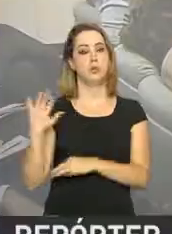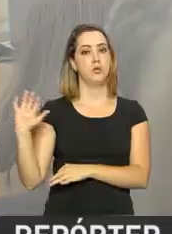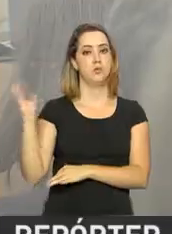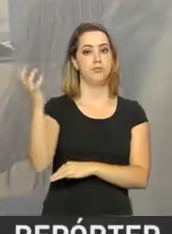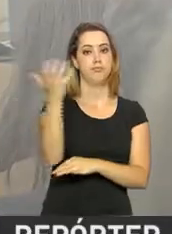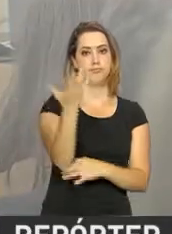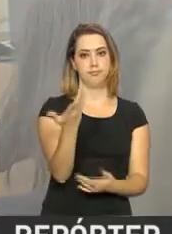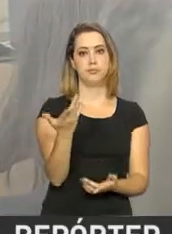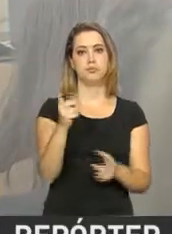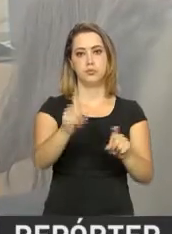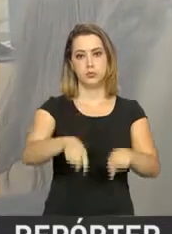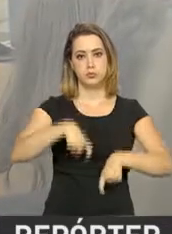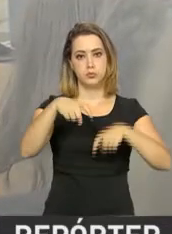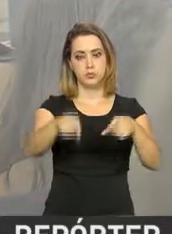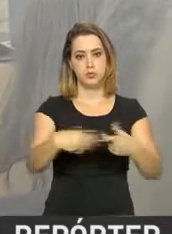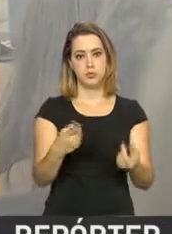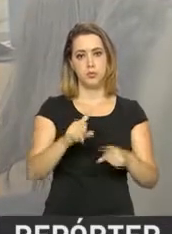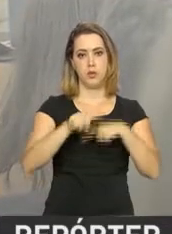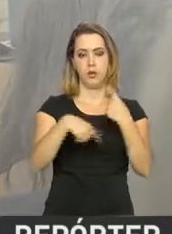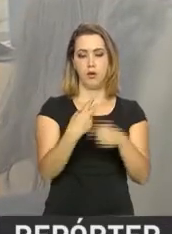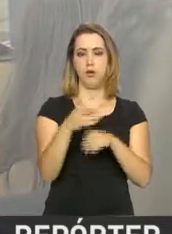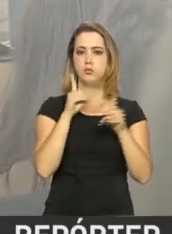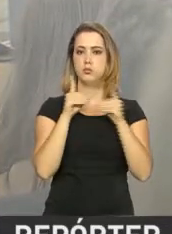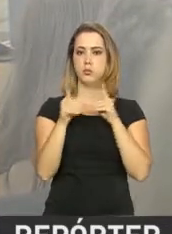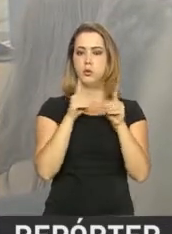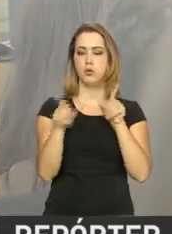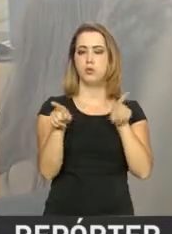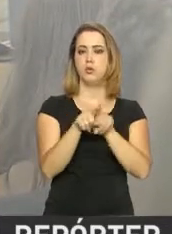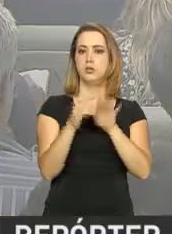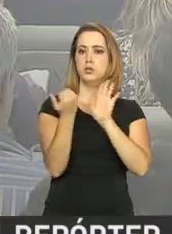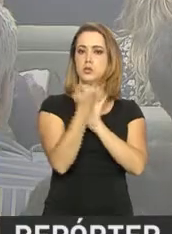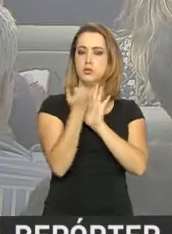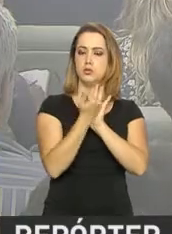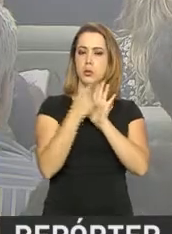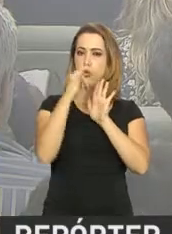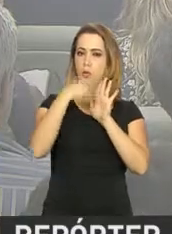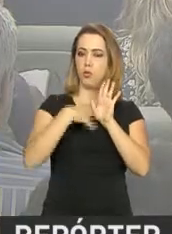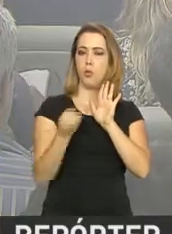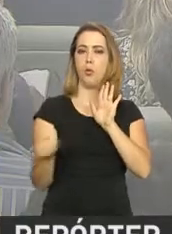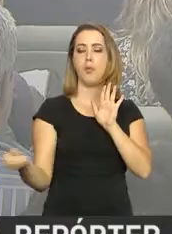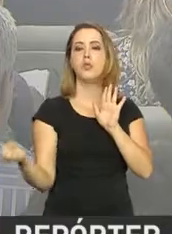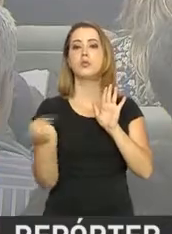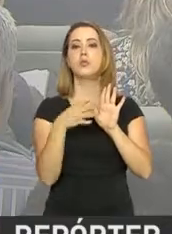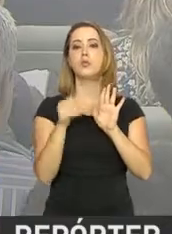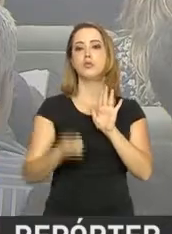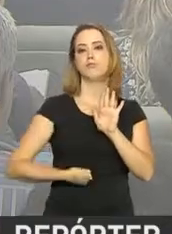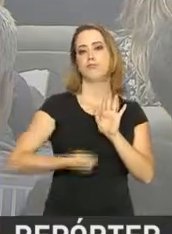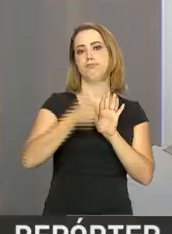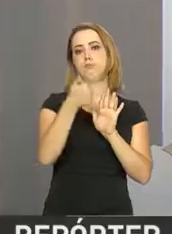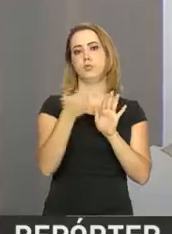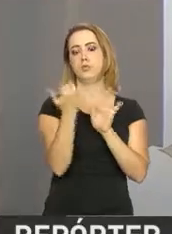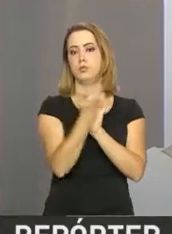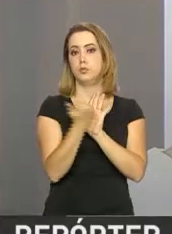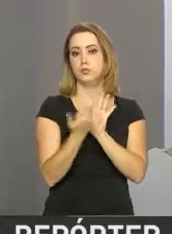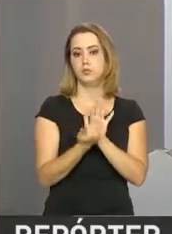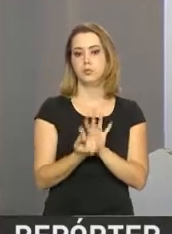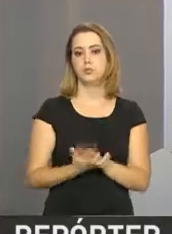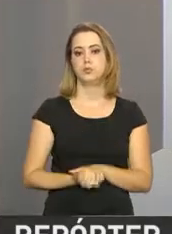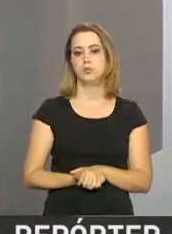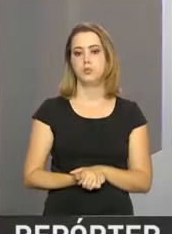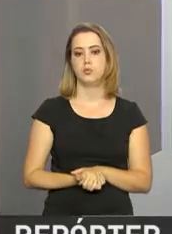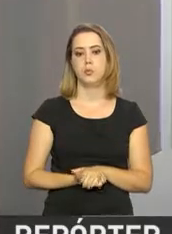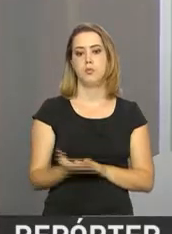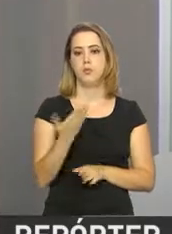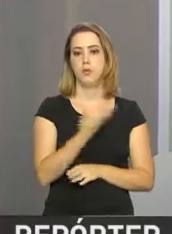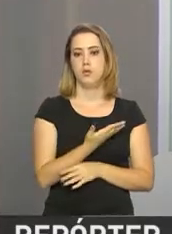país após essa discussão do documento será entregue ao governo federal com novas propostas de melhorias para o plano brasil assumir uma meta